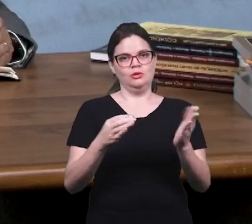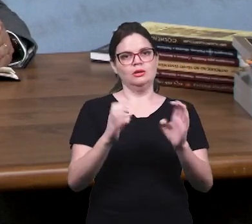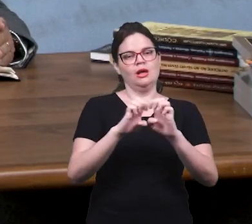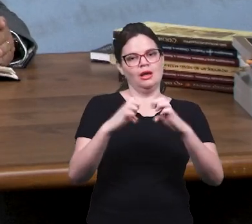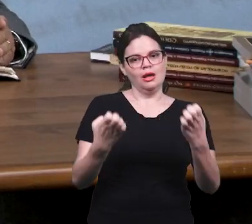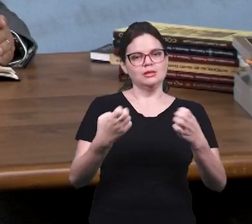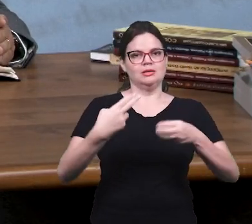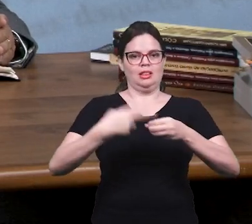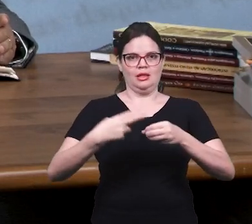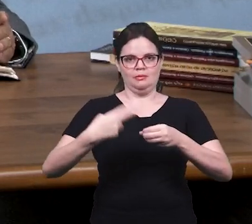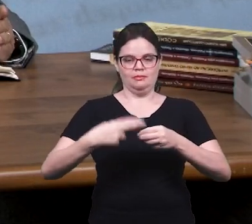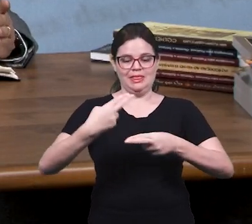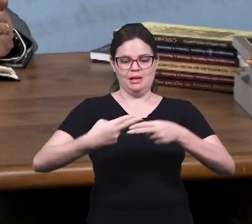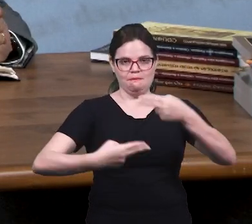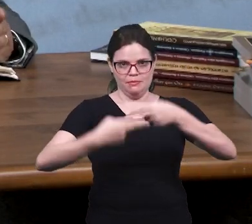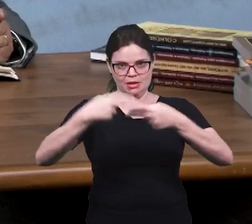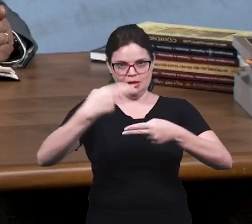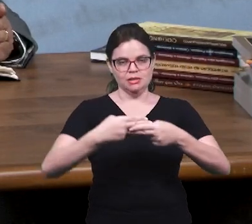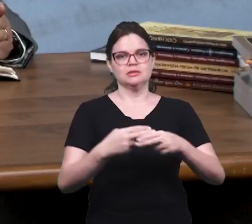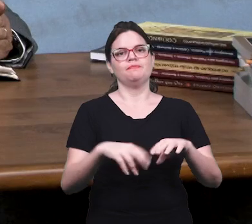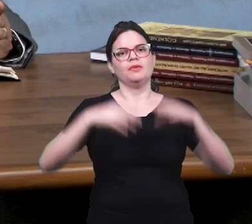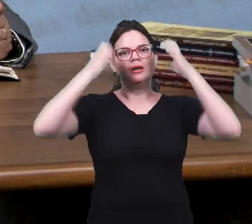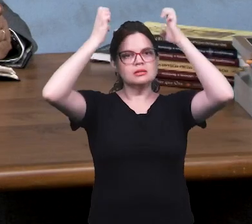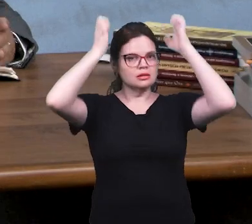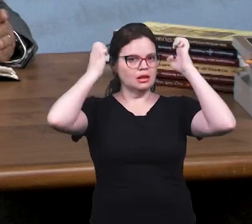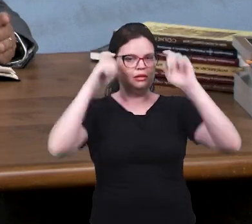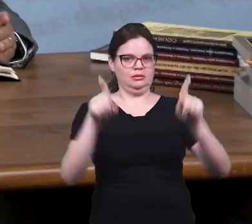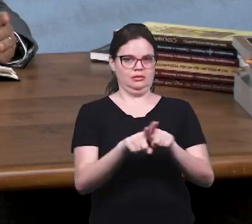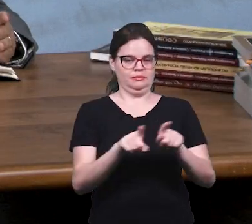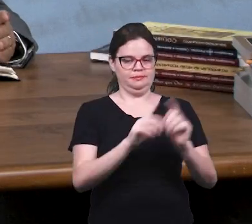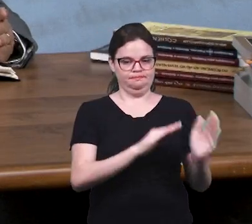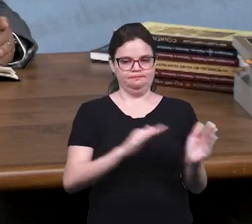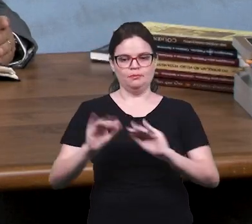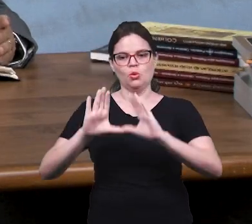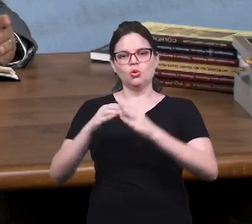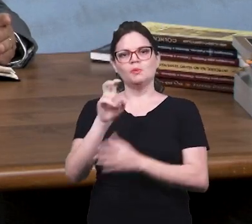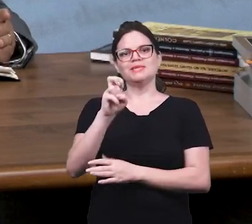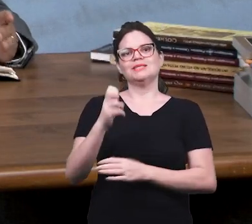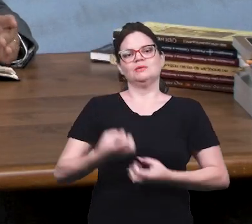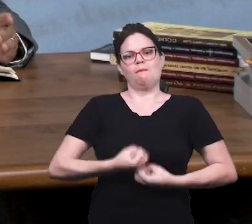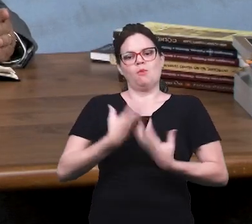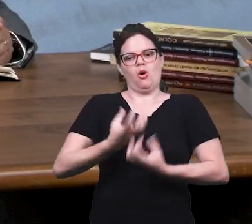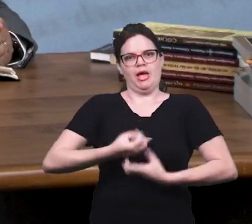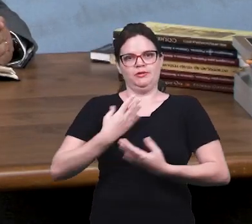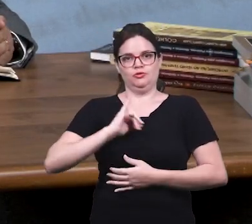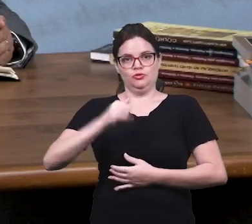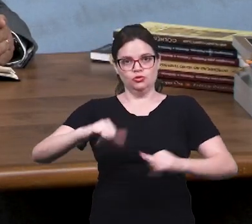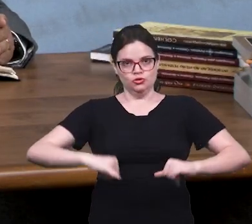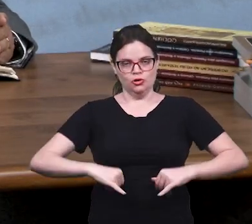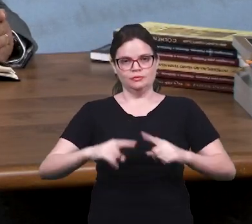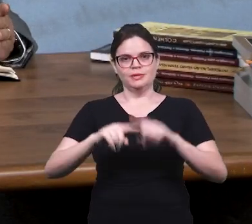e Esther. 5 livros poéticos, Jó, Salmos,